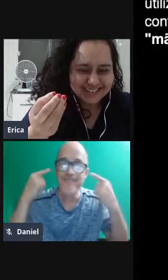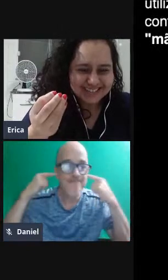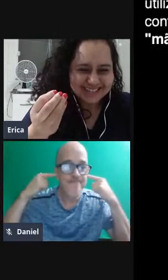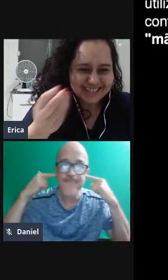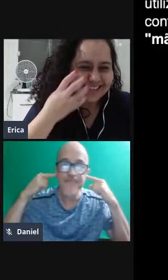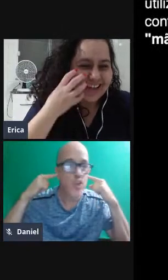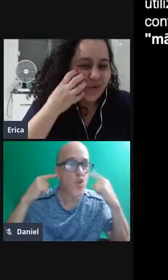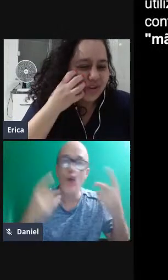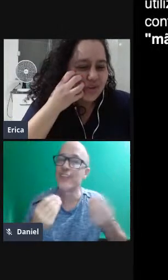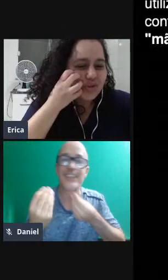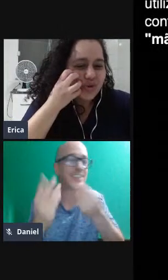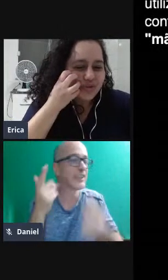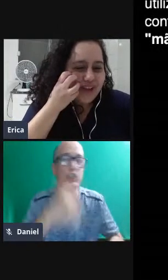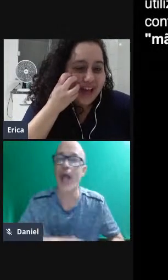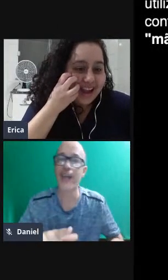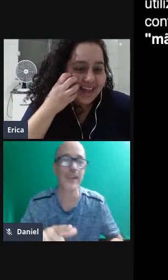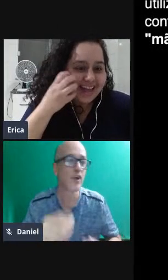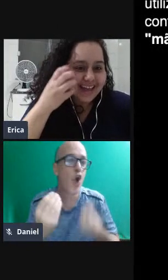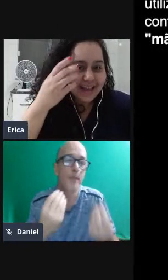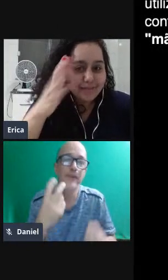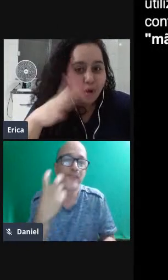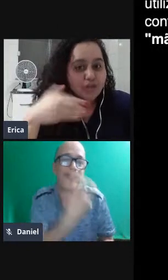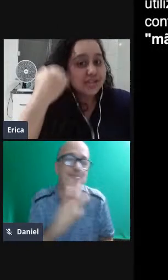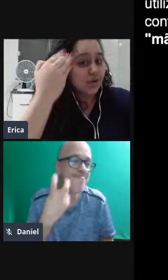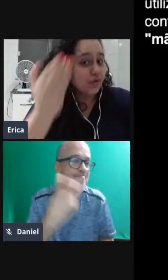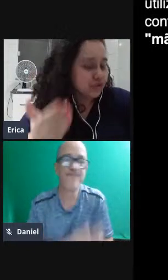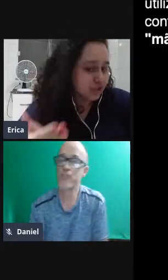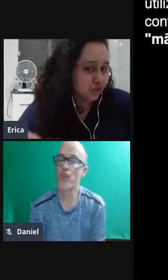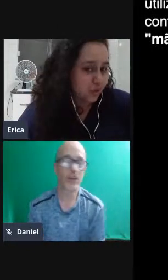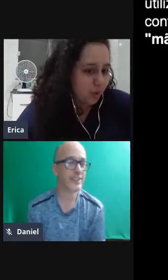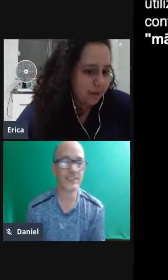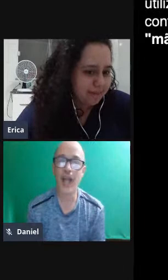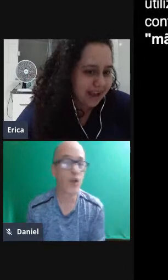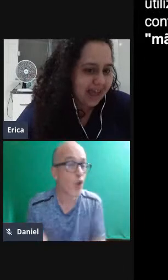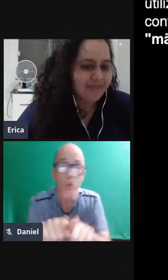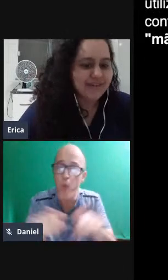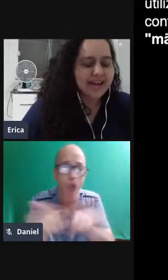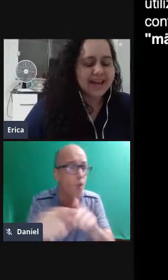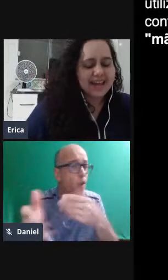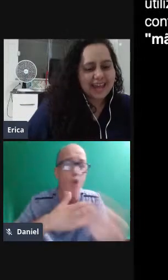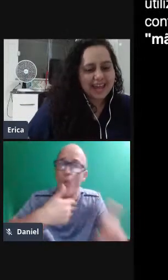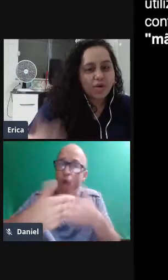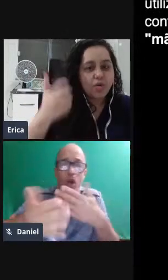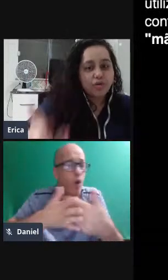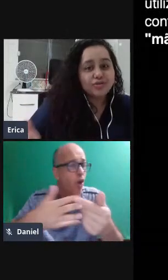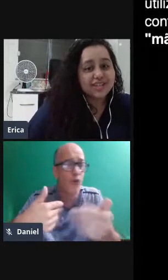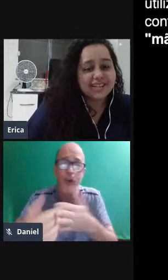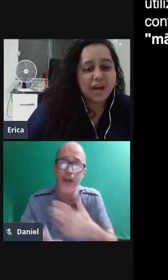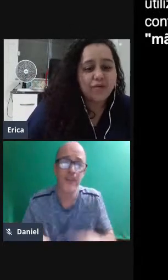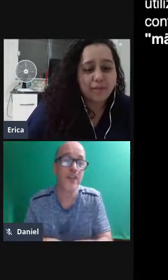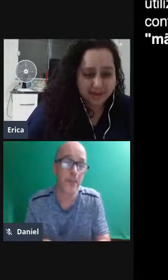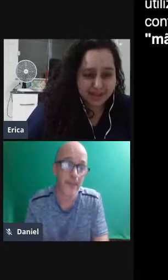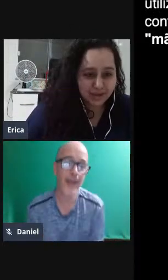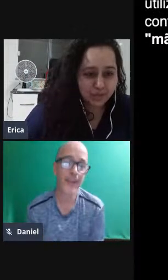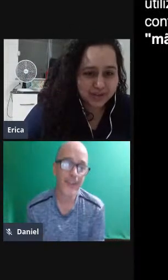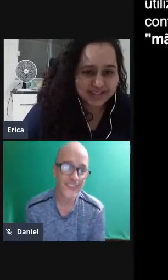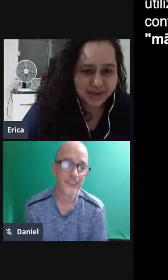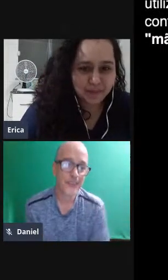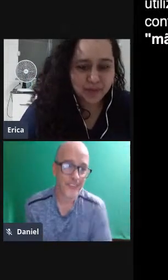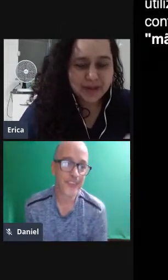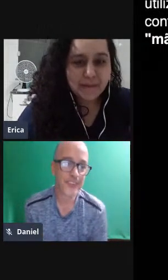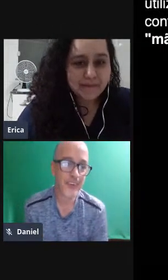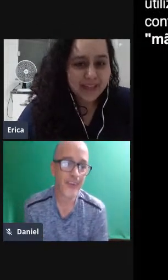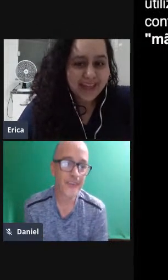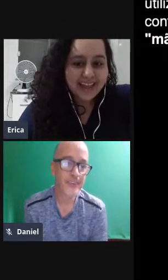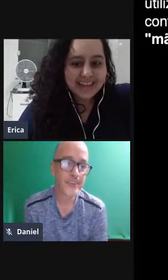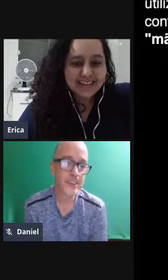bochecha. Quando o surdo fala, pode ser confundido com uma palavra, com órgão genital feminino, por